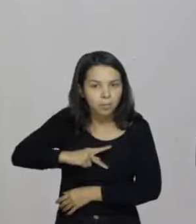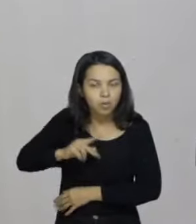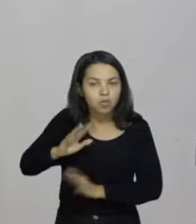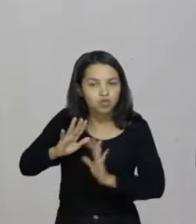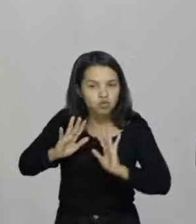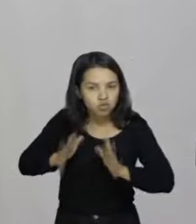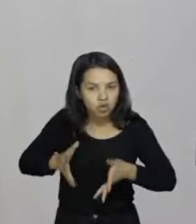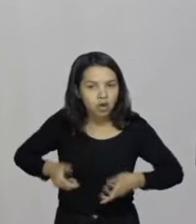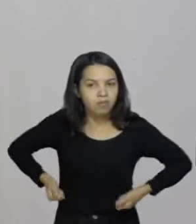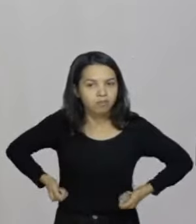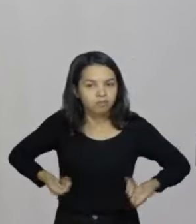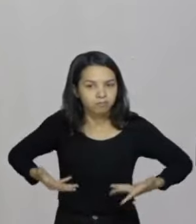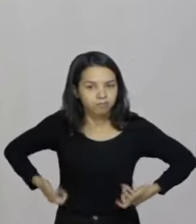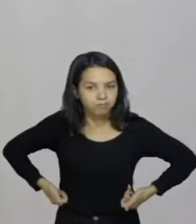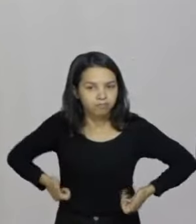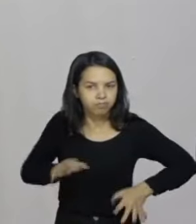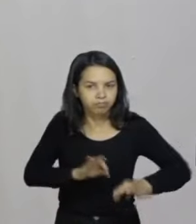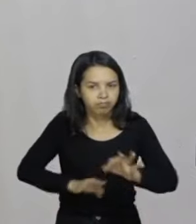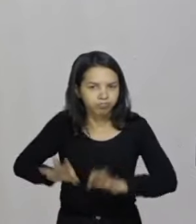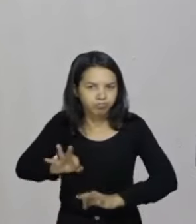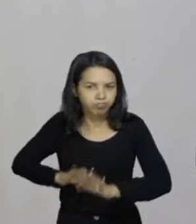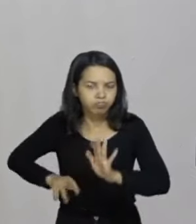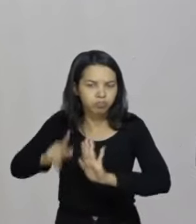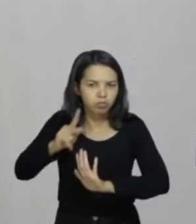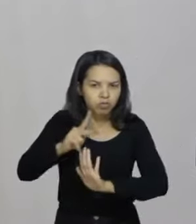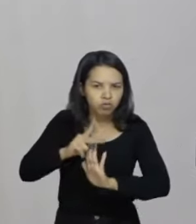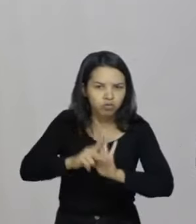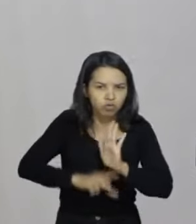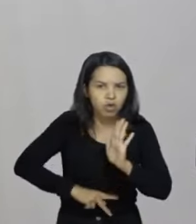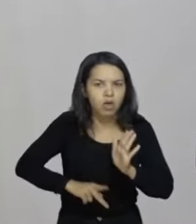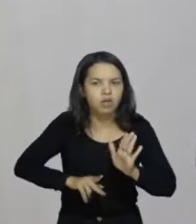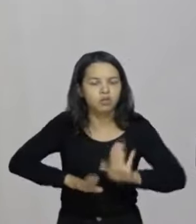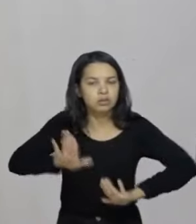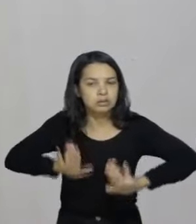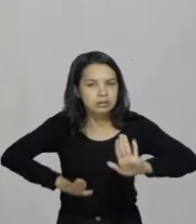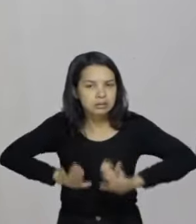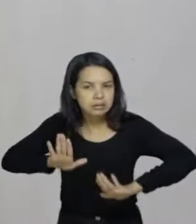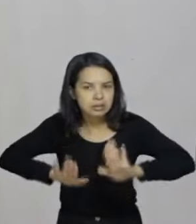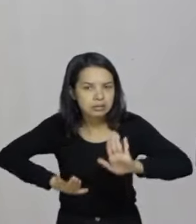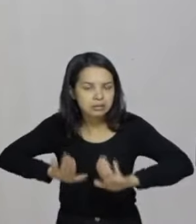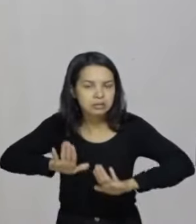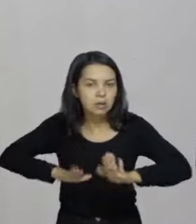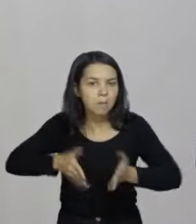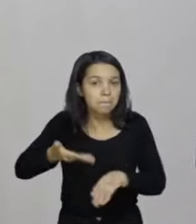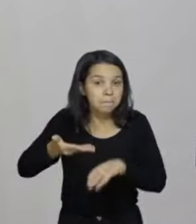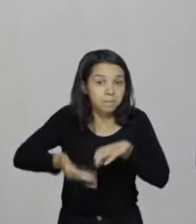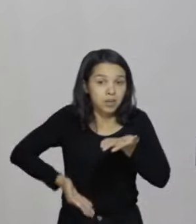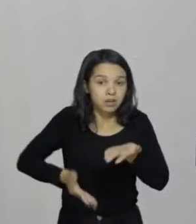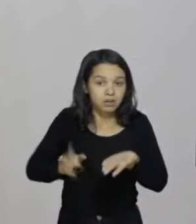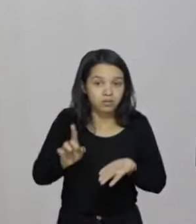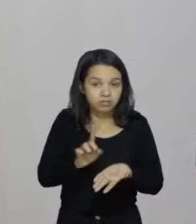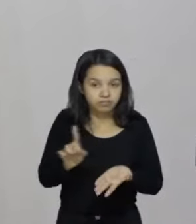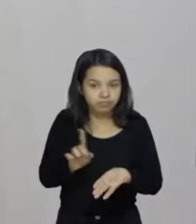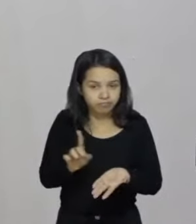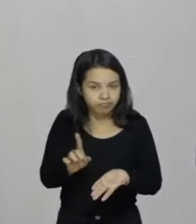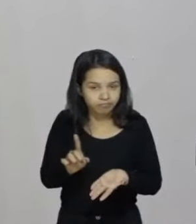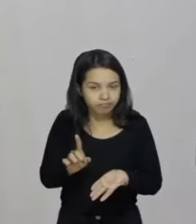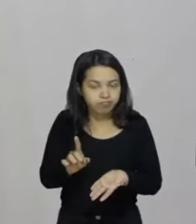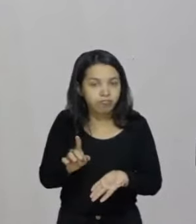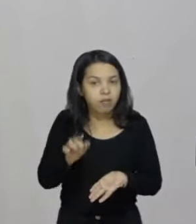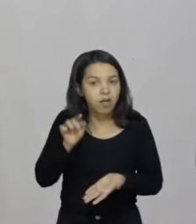para elaborar projetos planos licitações também não seja perdido e